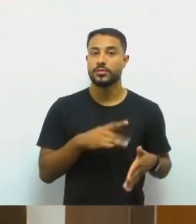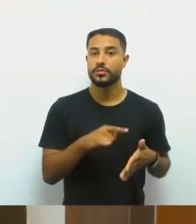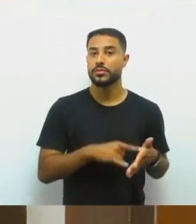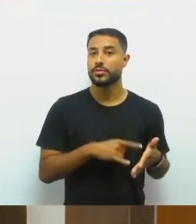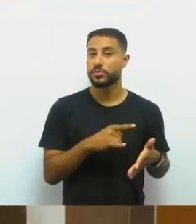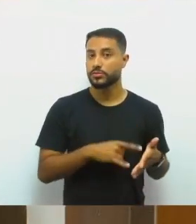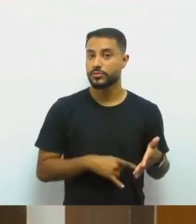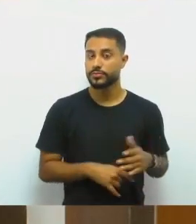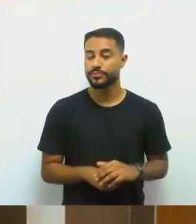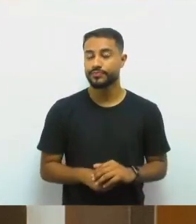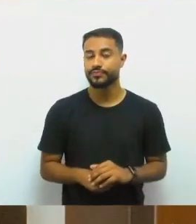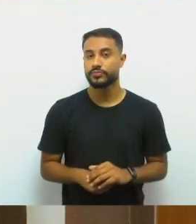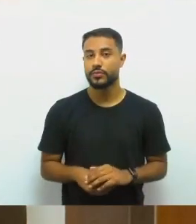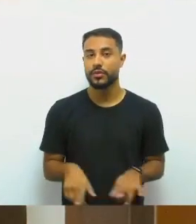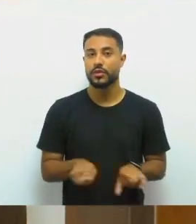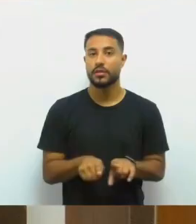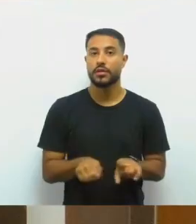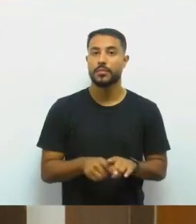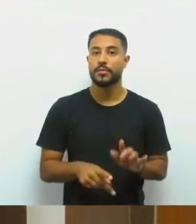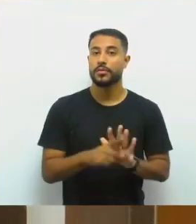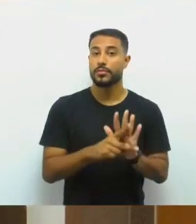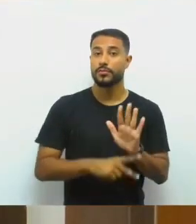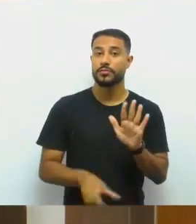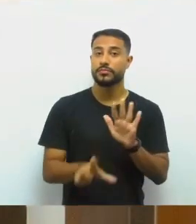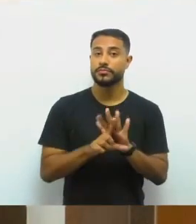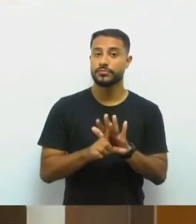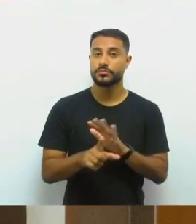56/2024 e no projeto de lei